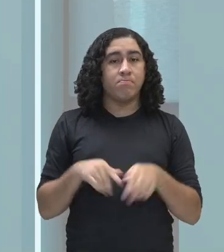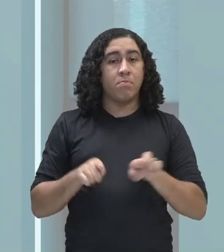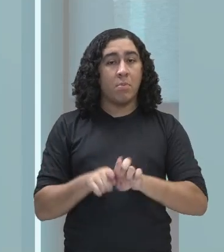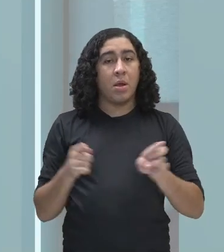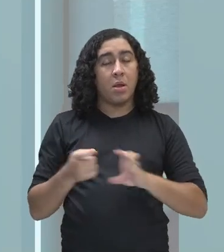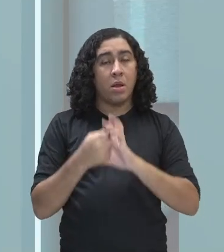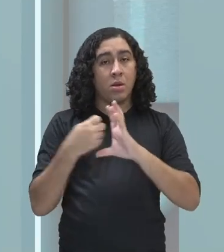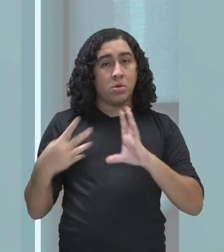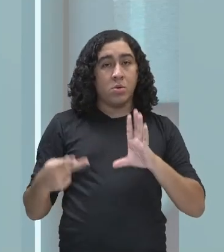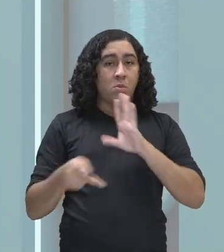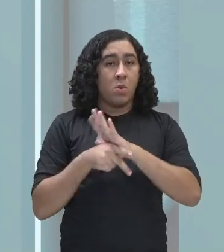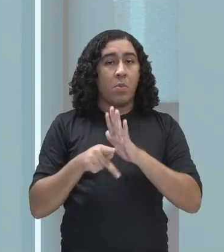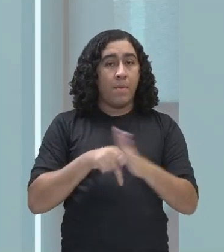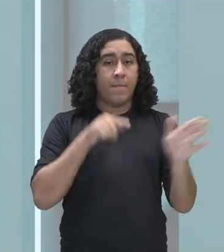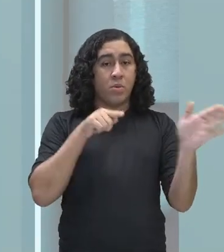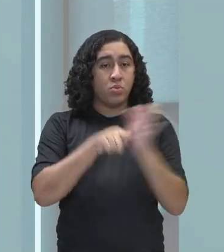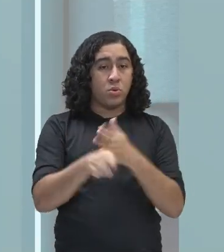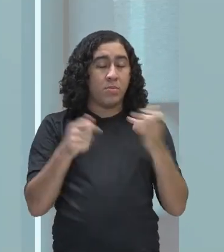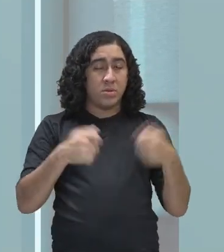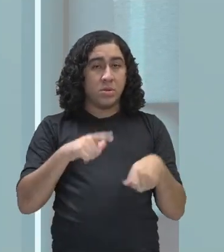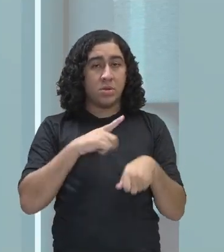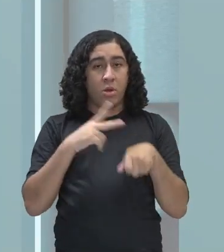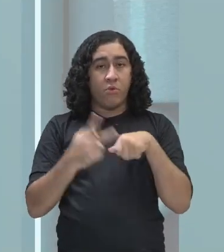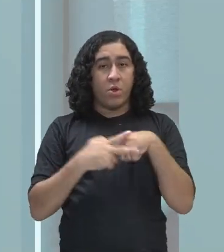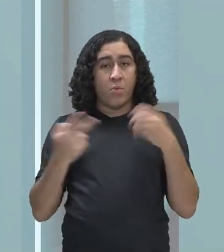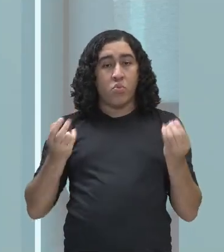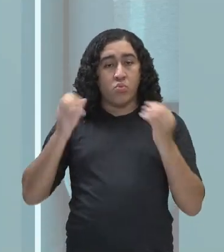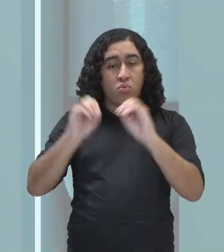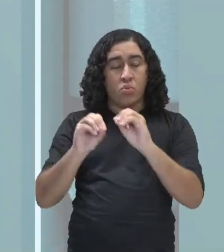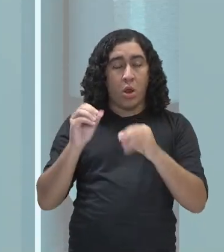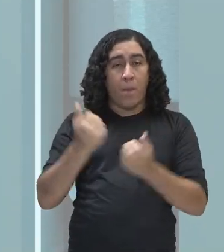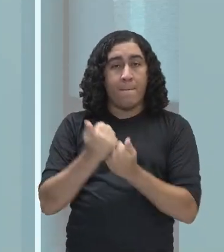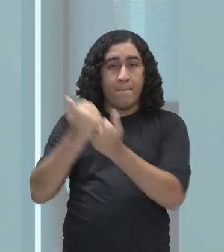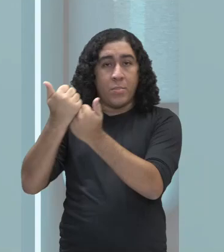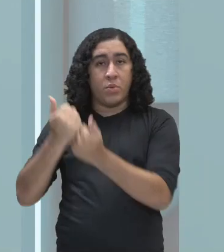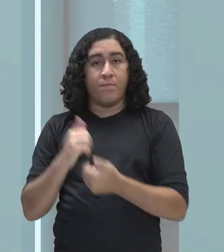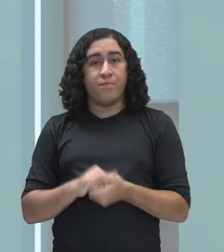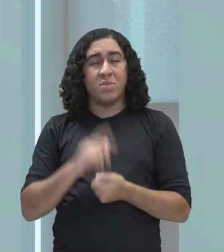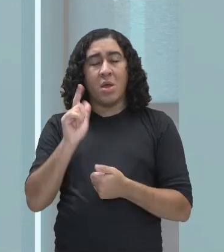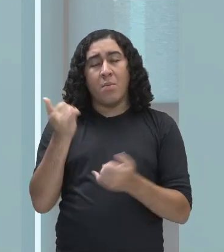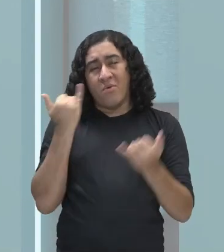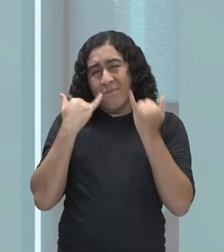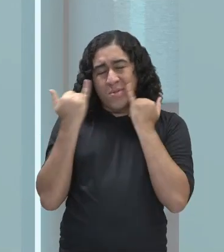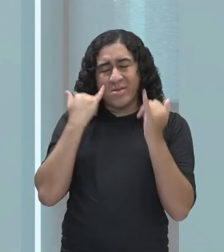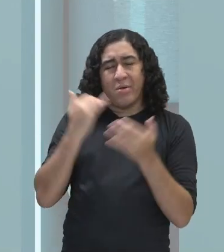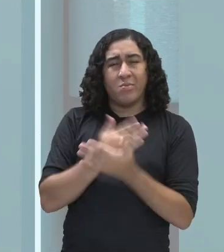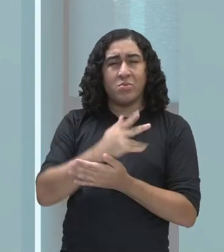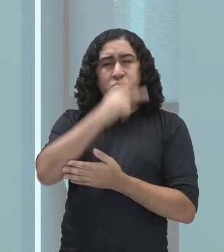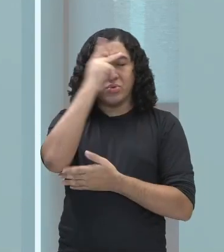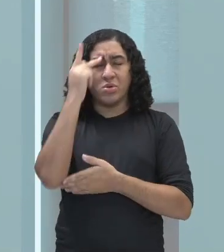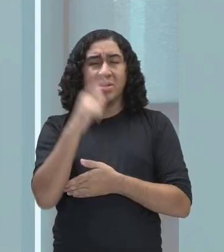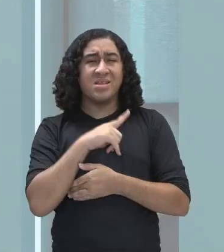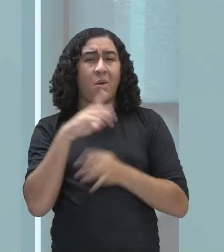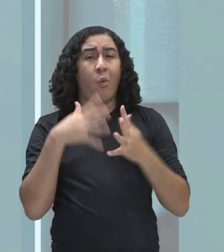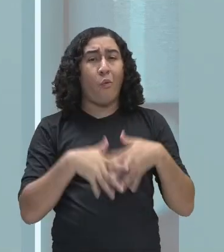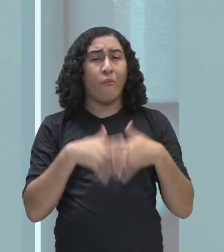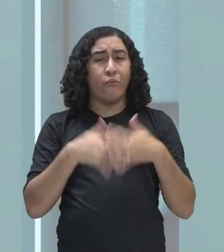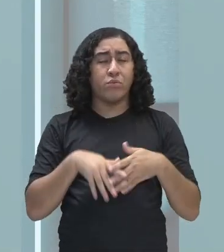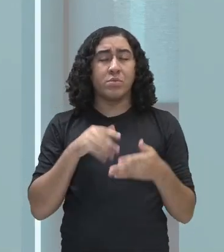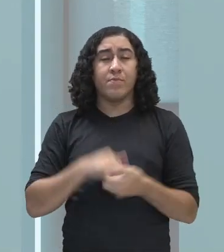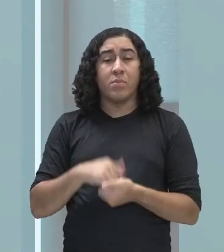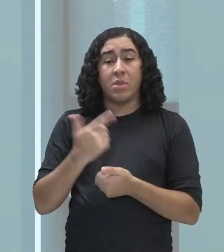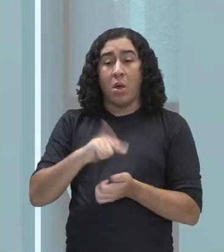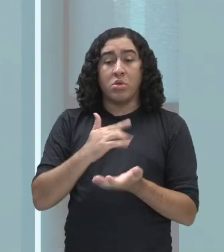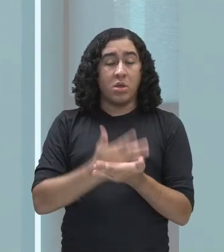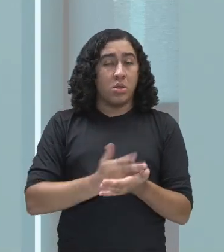caracterizar uma pergunta, ele precisa estar lá, tá? Então essa é uma informação que gera um pouquinho de dificuldade na língua inglesa. Ele não tem